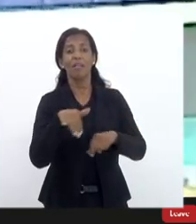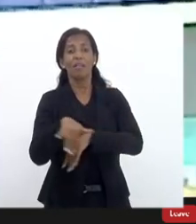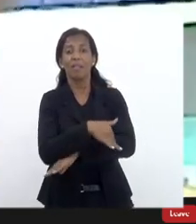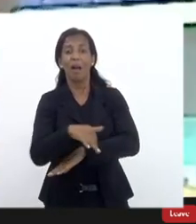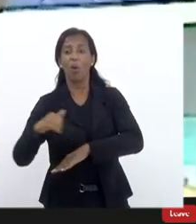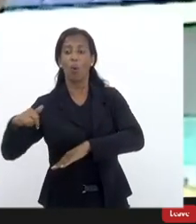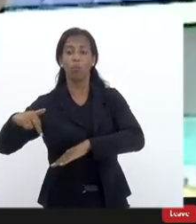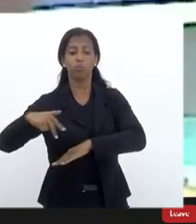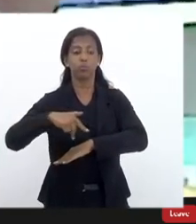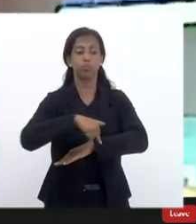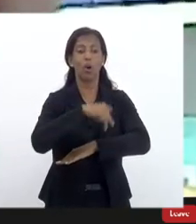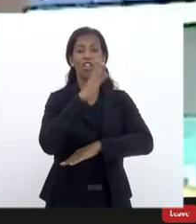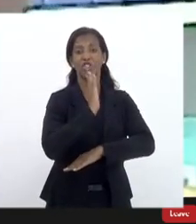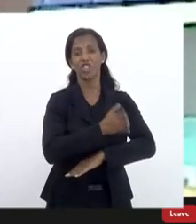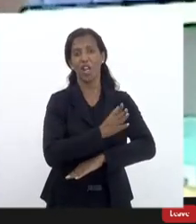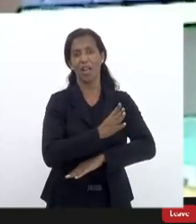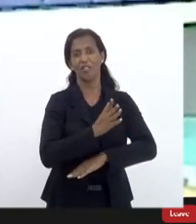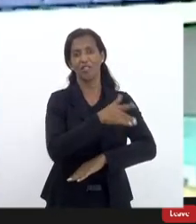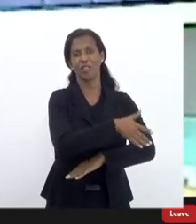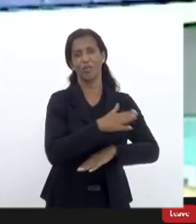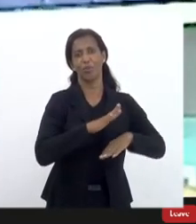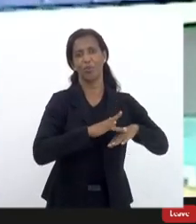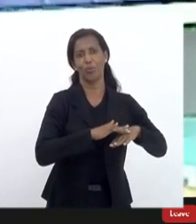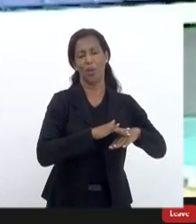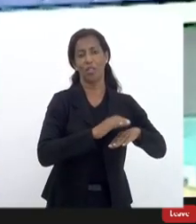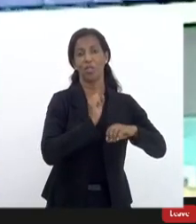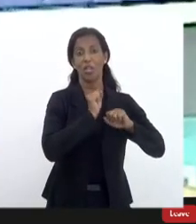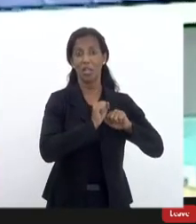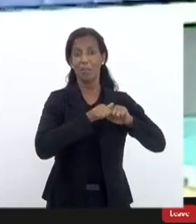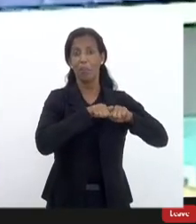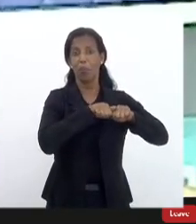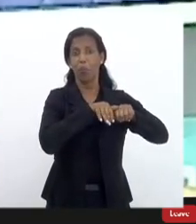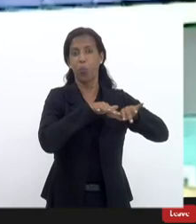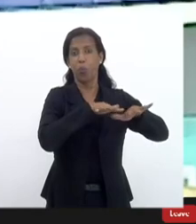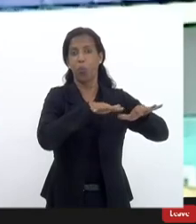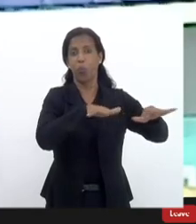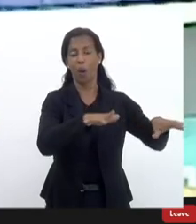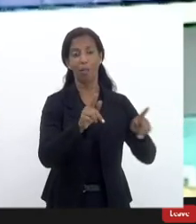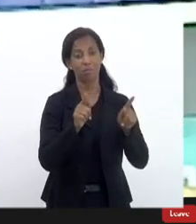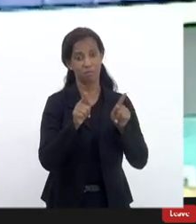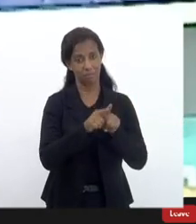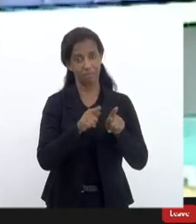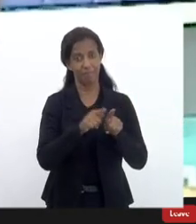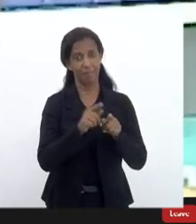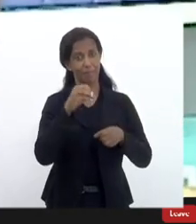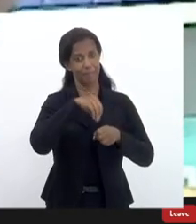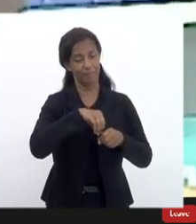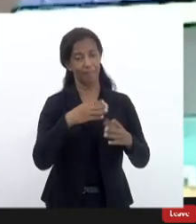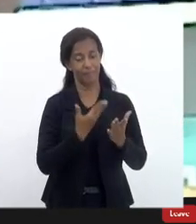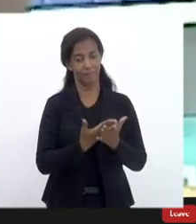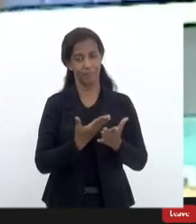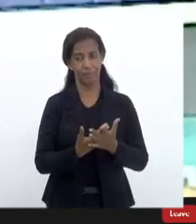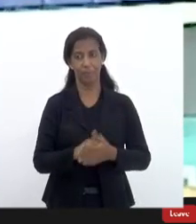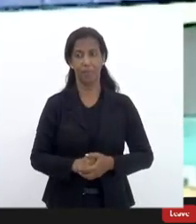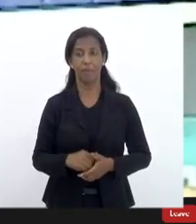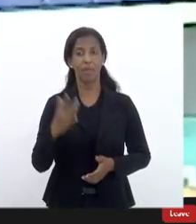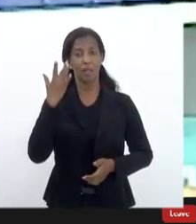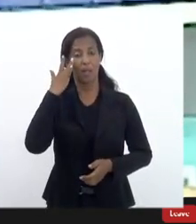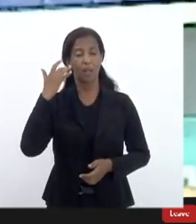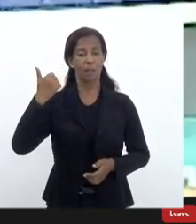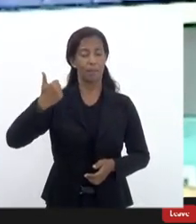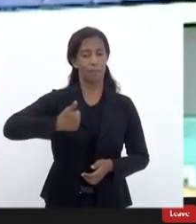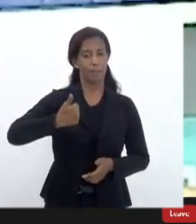já chegou na escola contaminado e pode retransmitir também dentro da escola. Então, acho que a